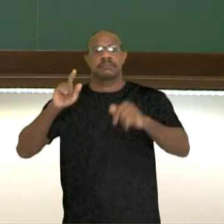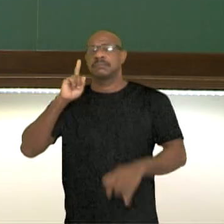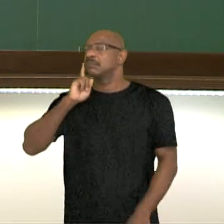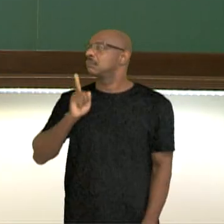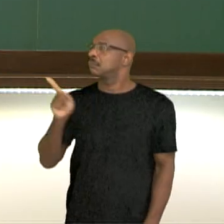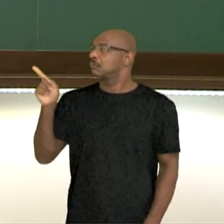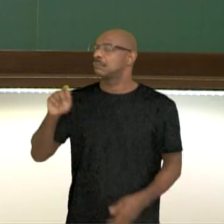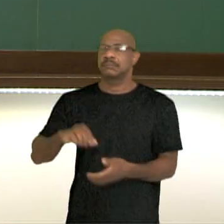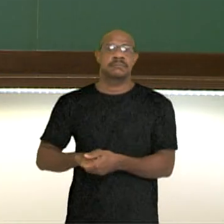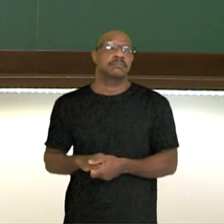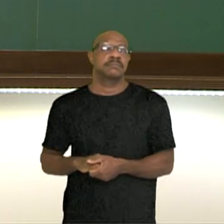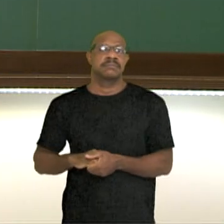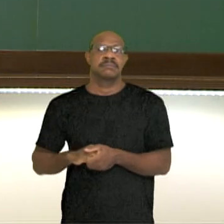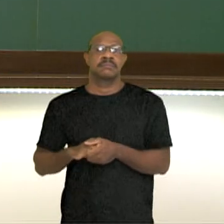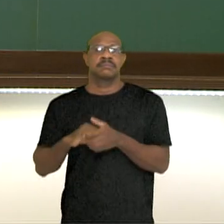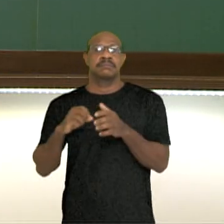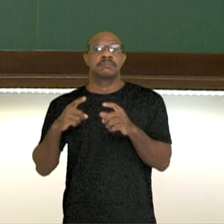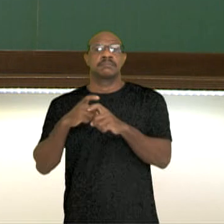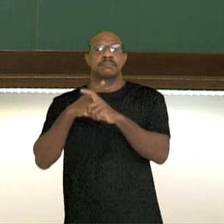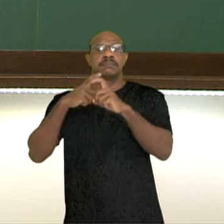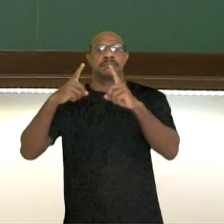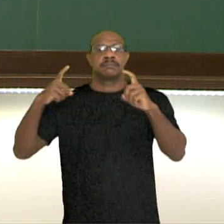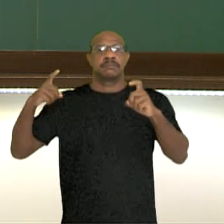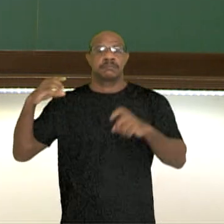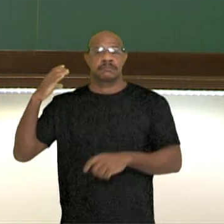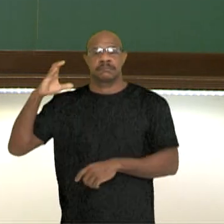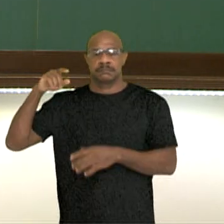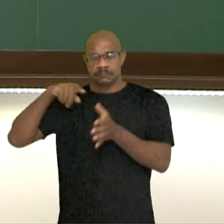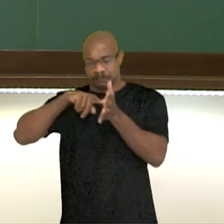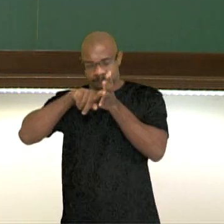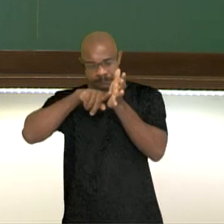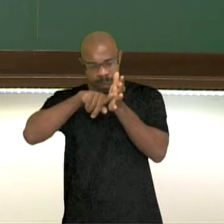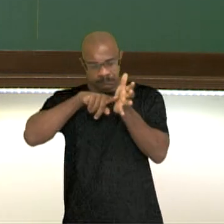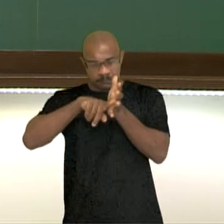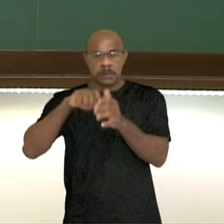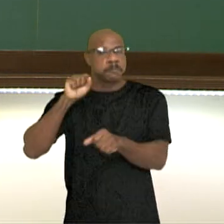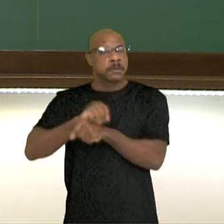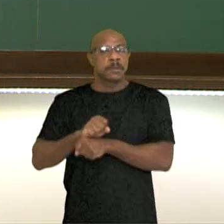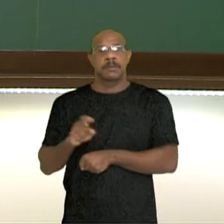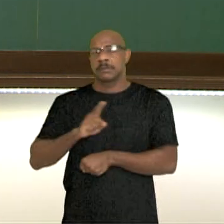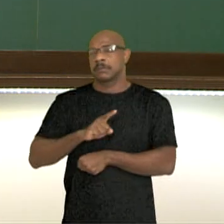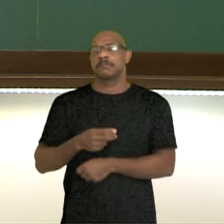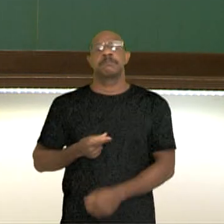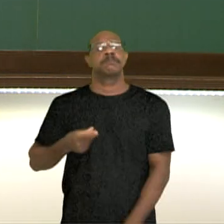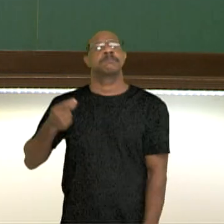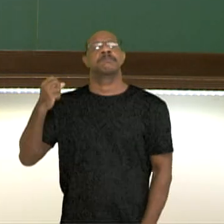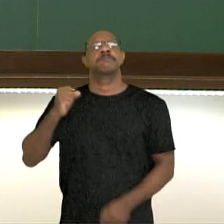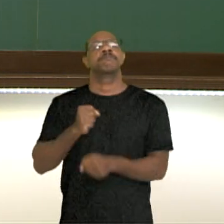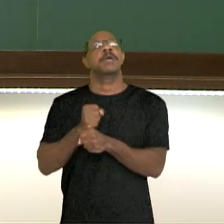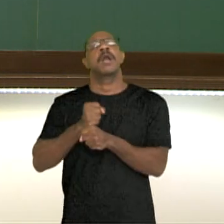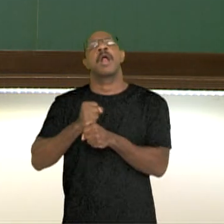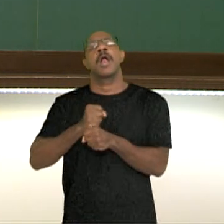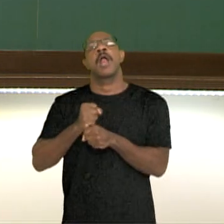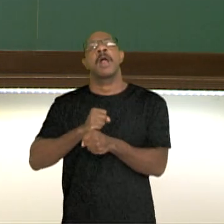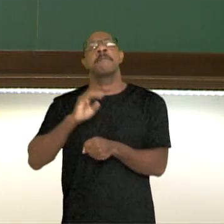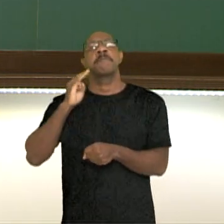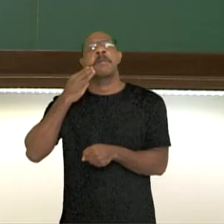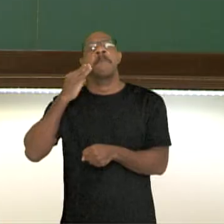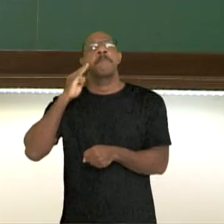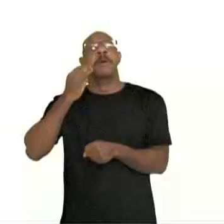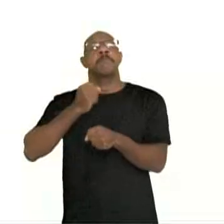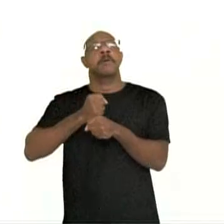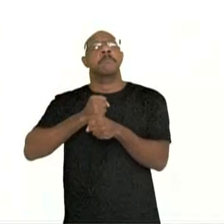sabe que a ciência não para. A ciência, há milhares e milhares e milhares de anos, os nossos antepassados